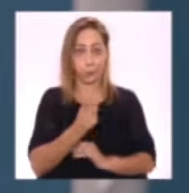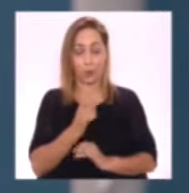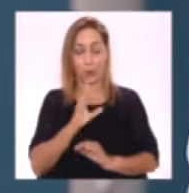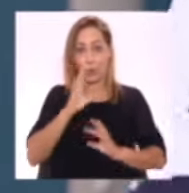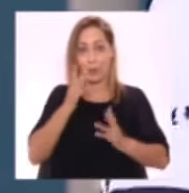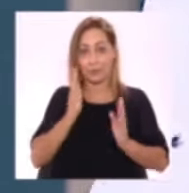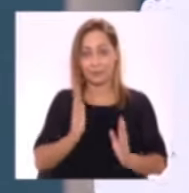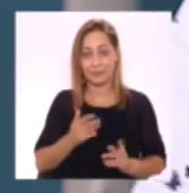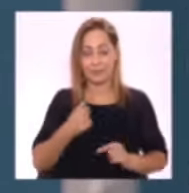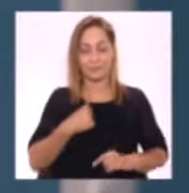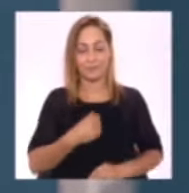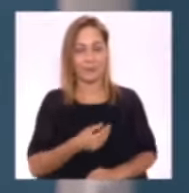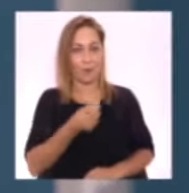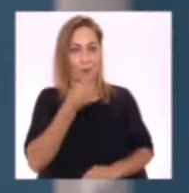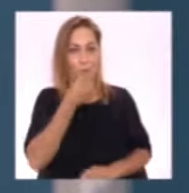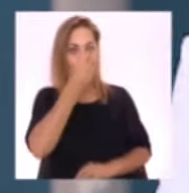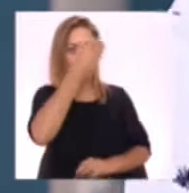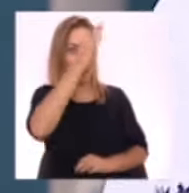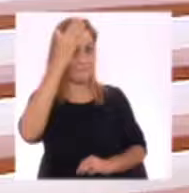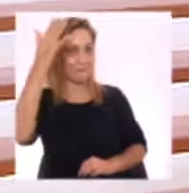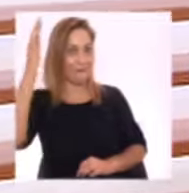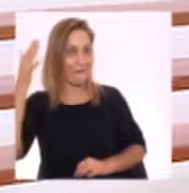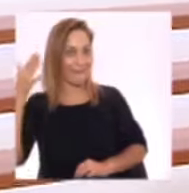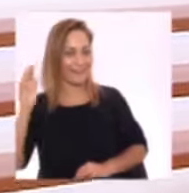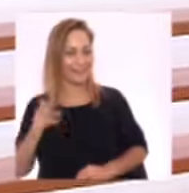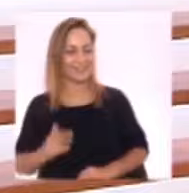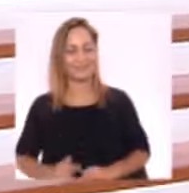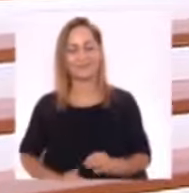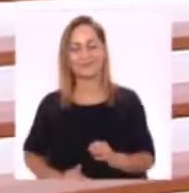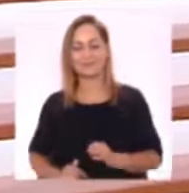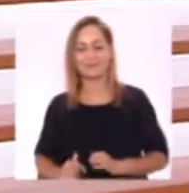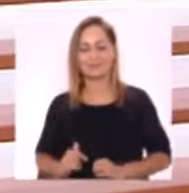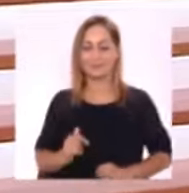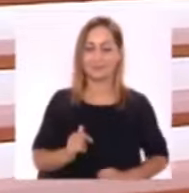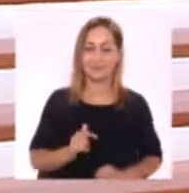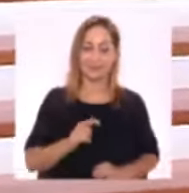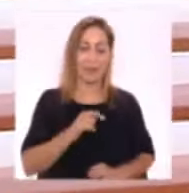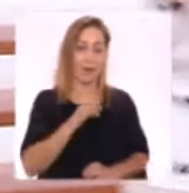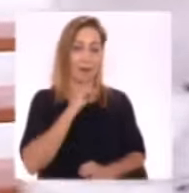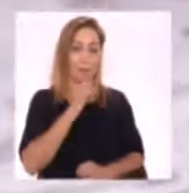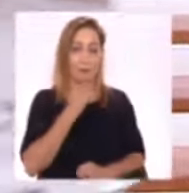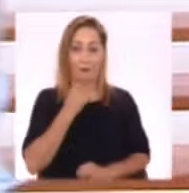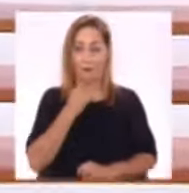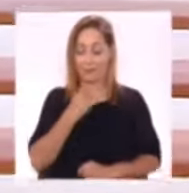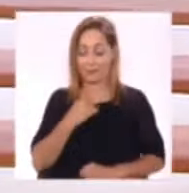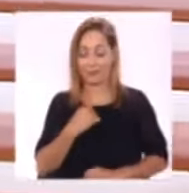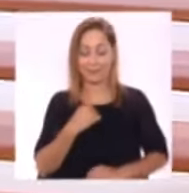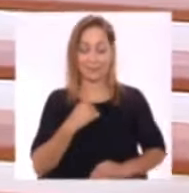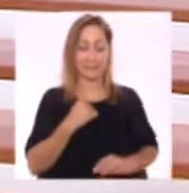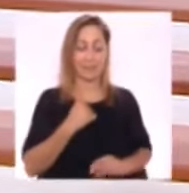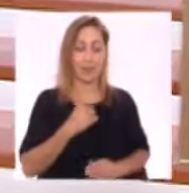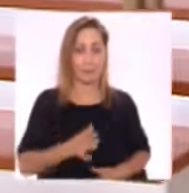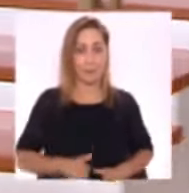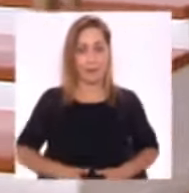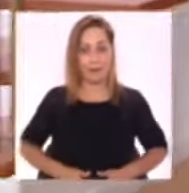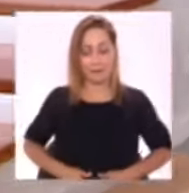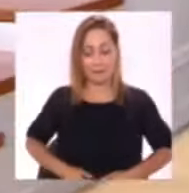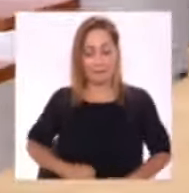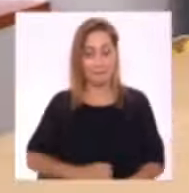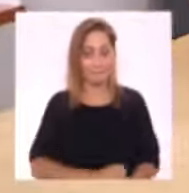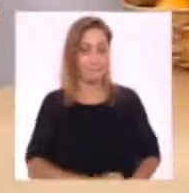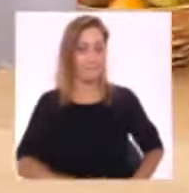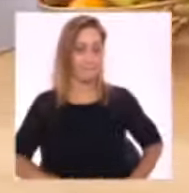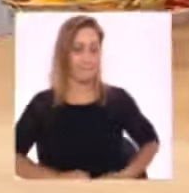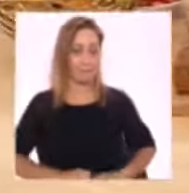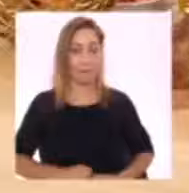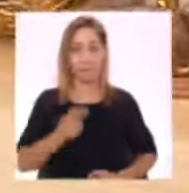que precisa, vai comer lá fora. Já minha avó dizia, barriga vazia,